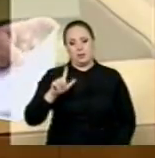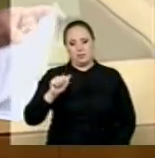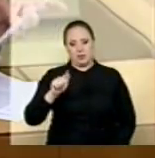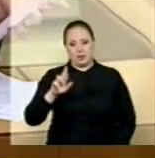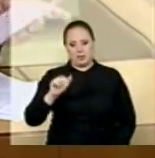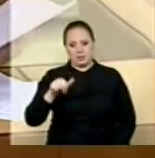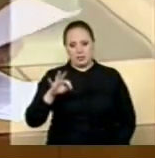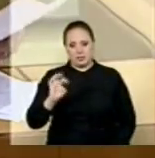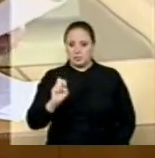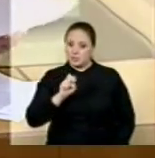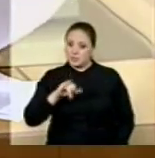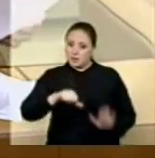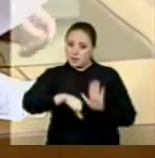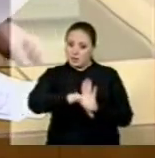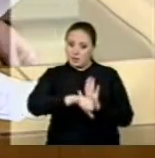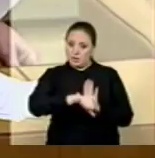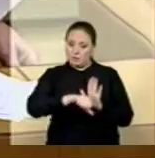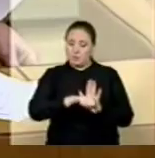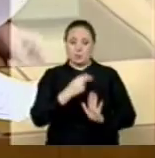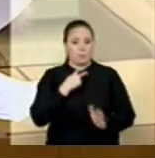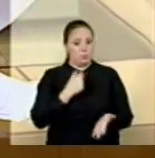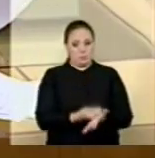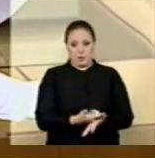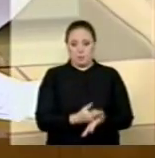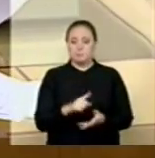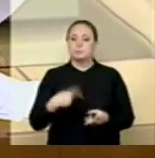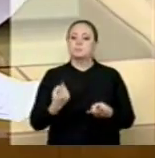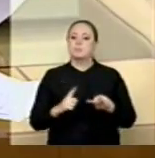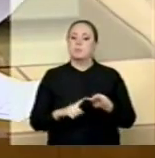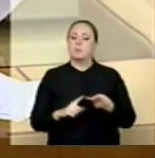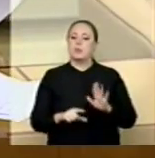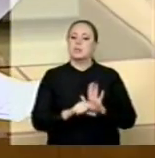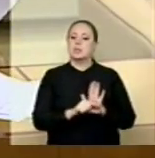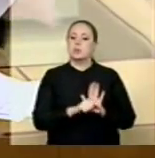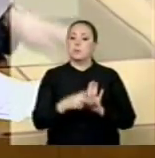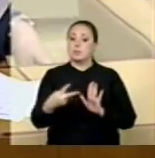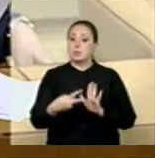inafiançável. E o parágrafo 2º